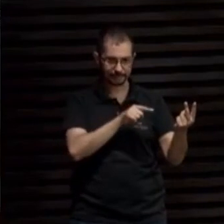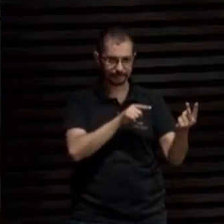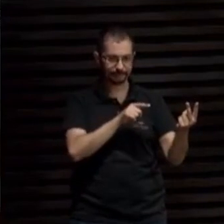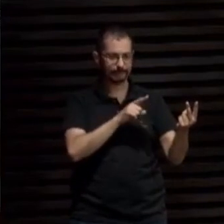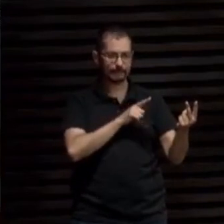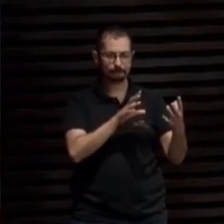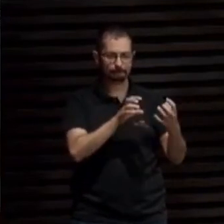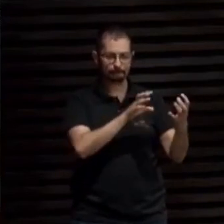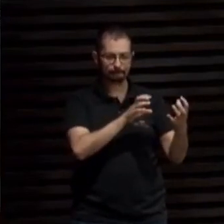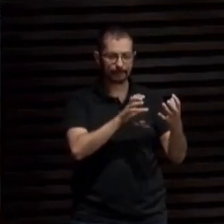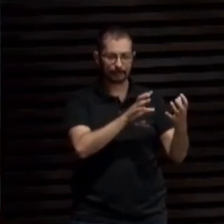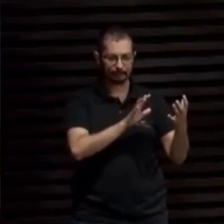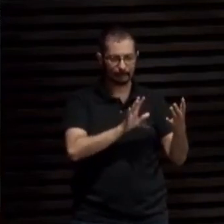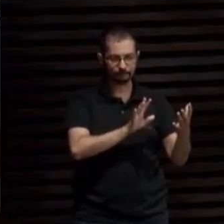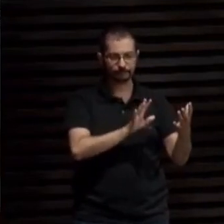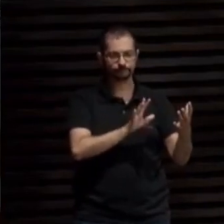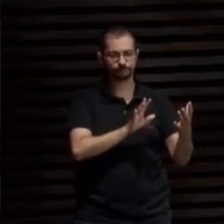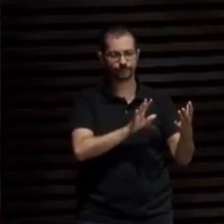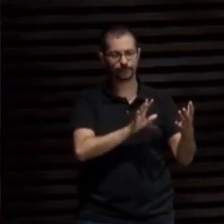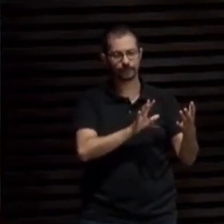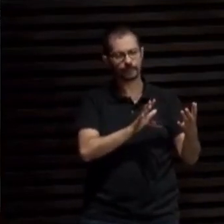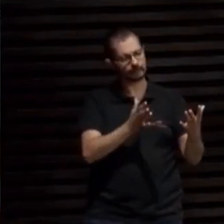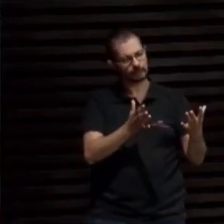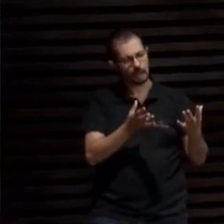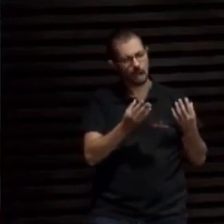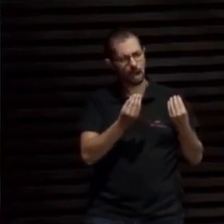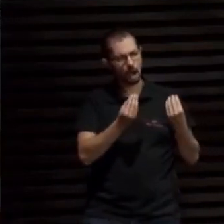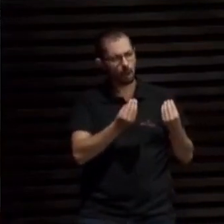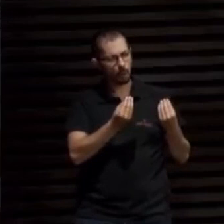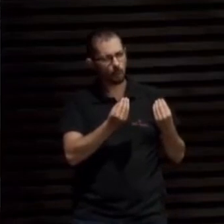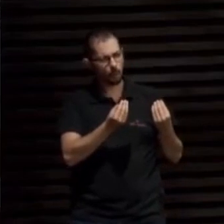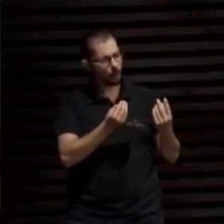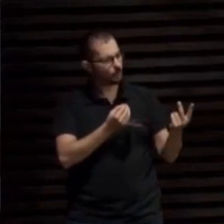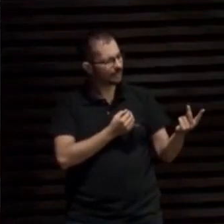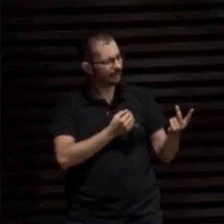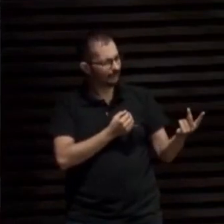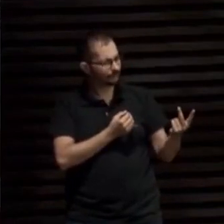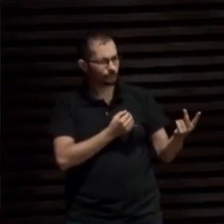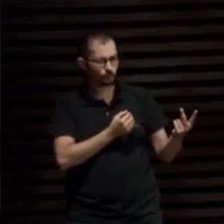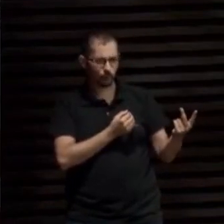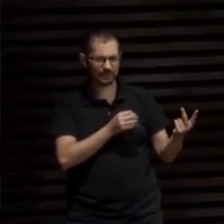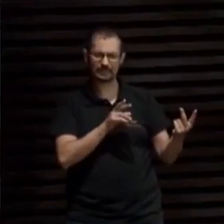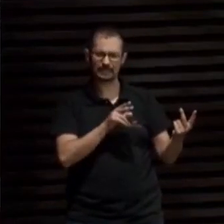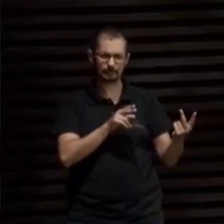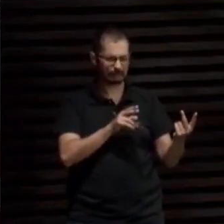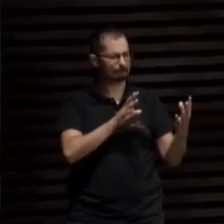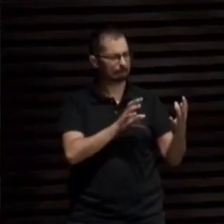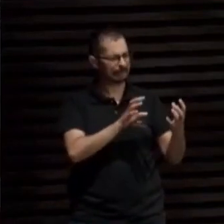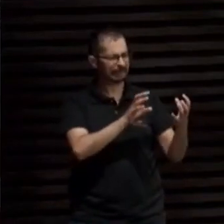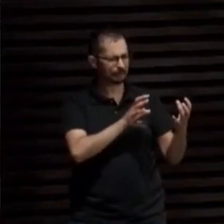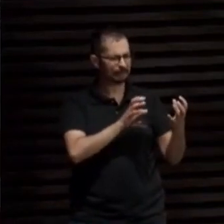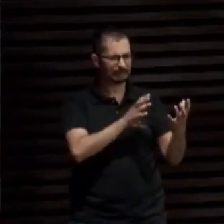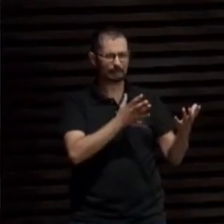estava afinada. Ele disse: rogo a irmã Evódia e a irmã Sintique que